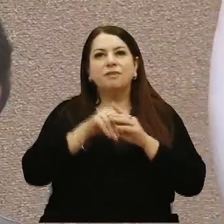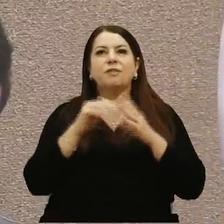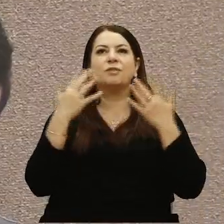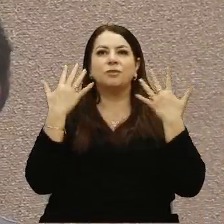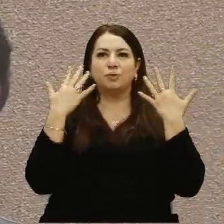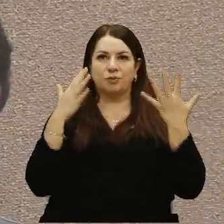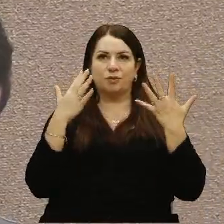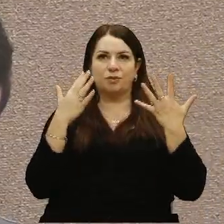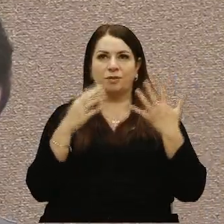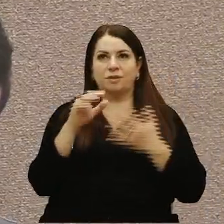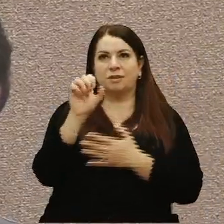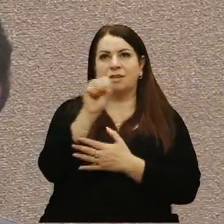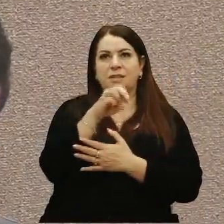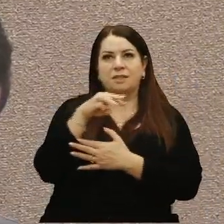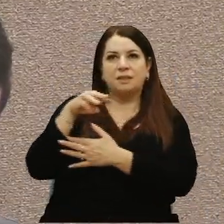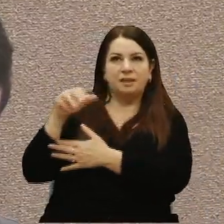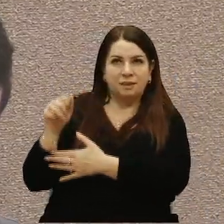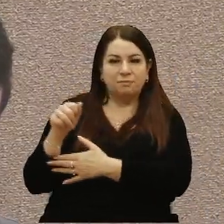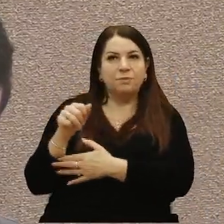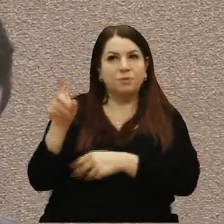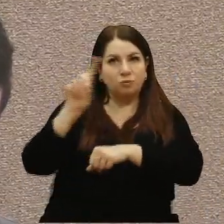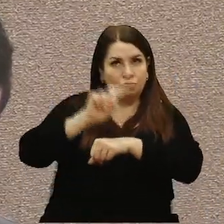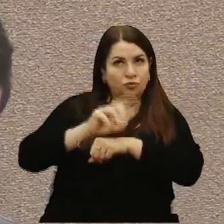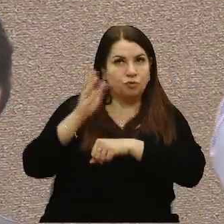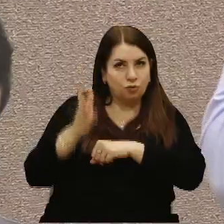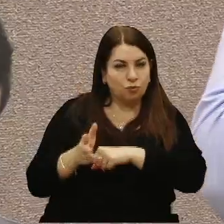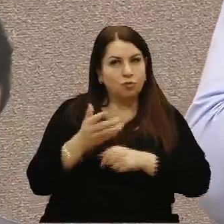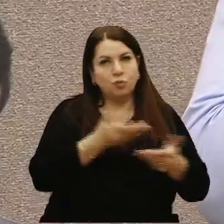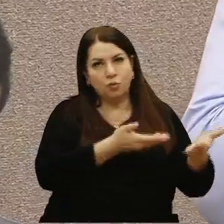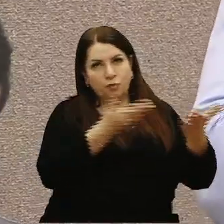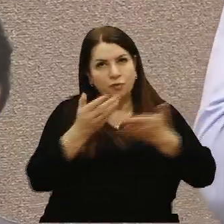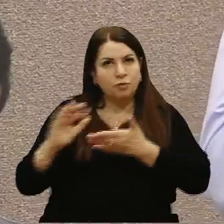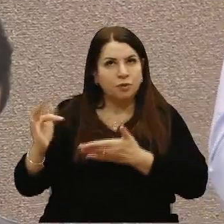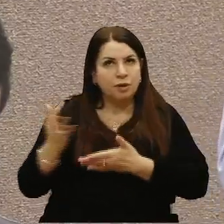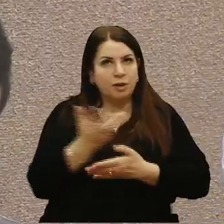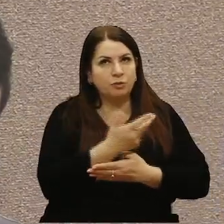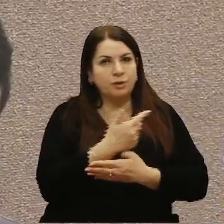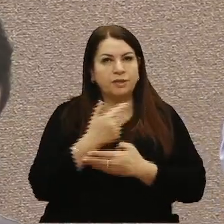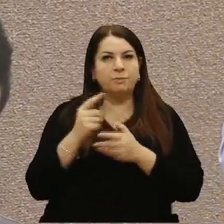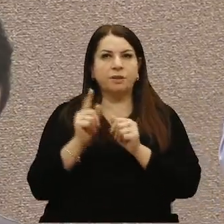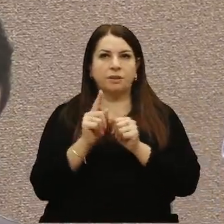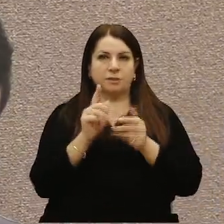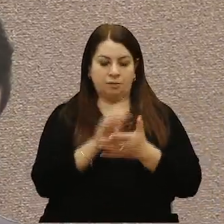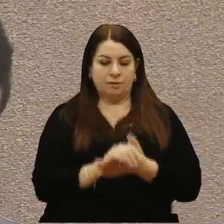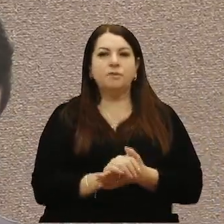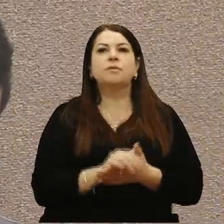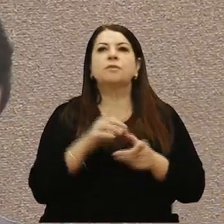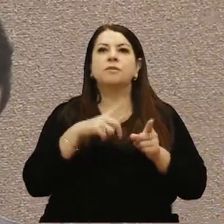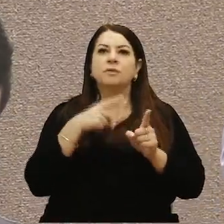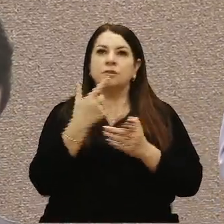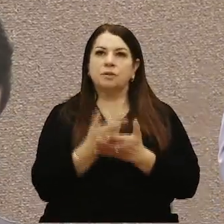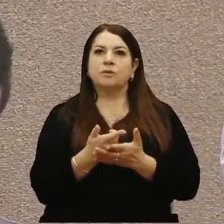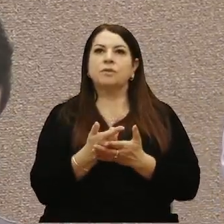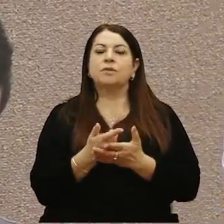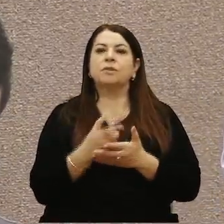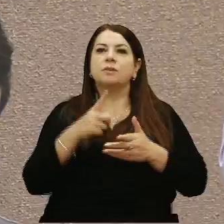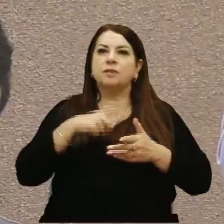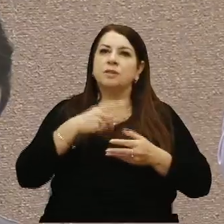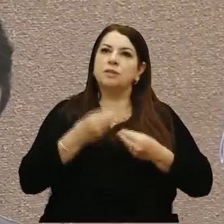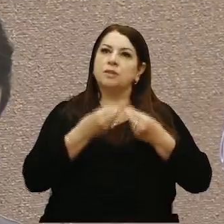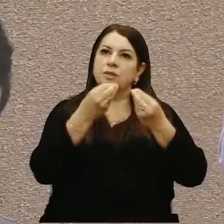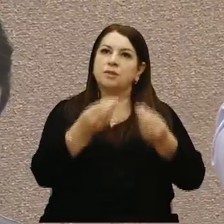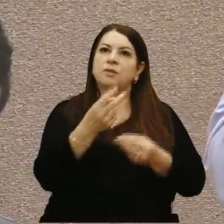congratulações para a SEMA, que no dia de hoje, e também aproveito para fazer um convite para toda a comunidade que está nos assistindo, no dia de hoje haverá entrega